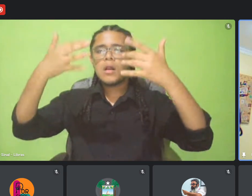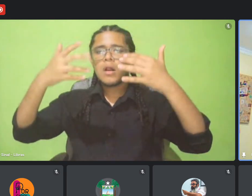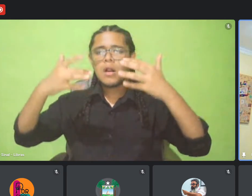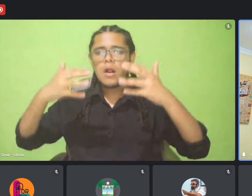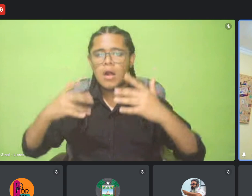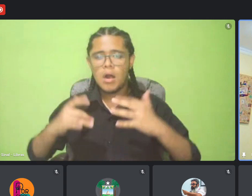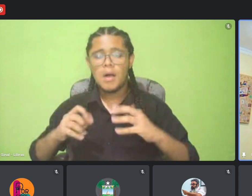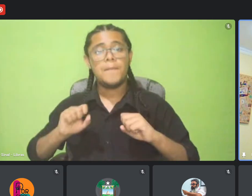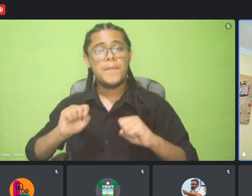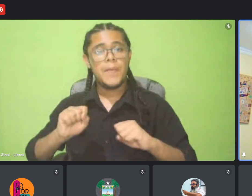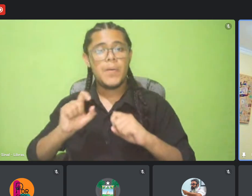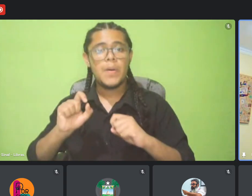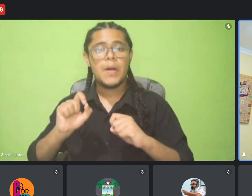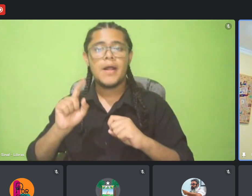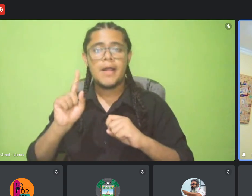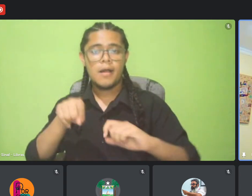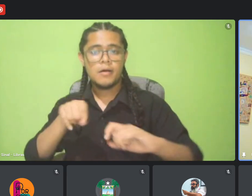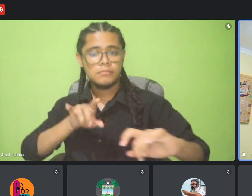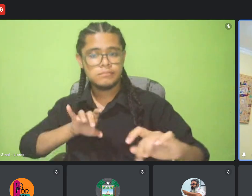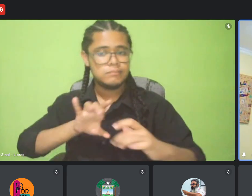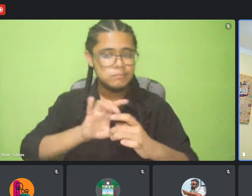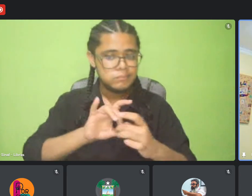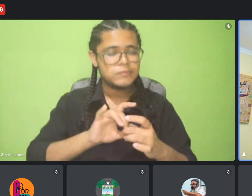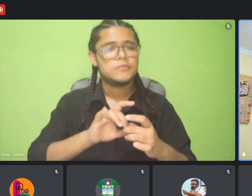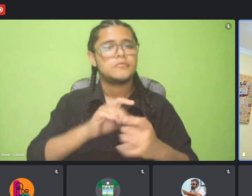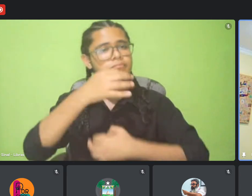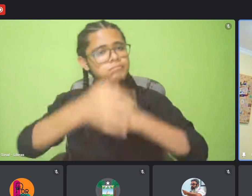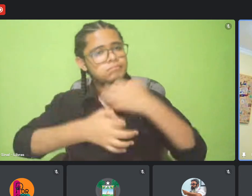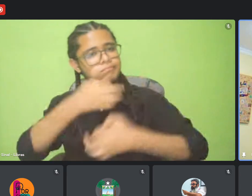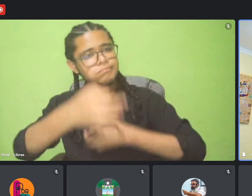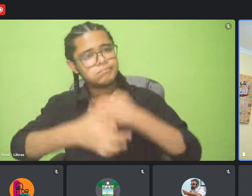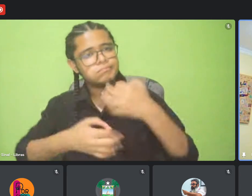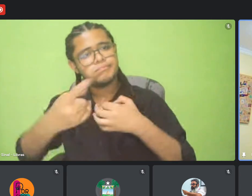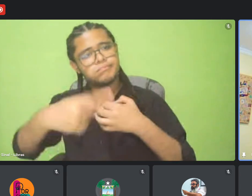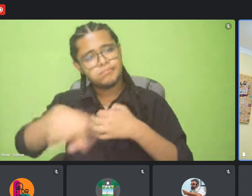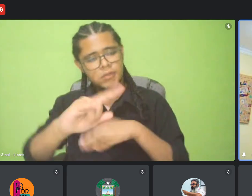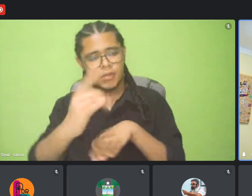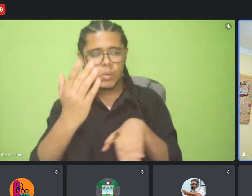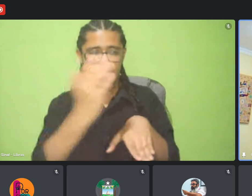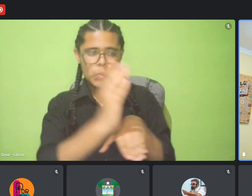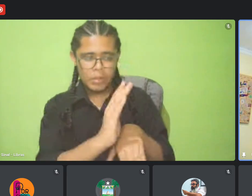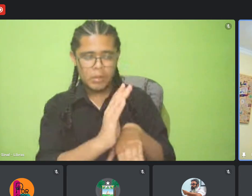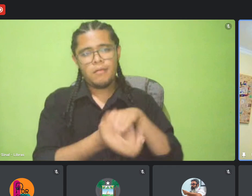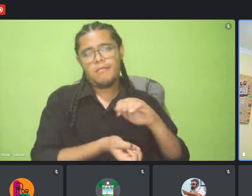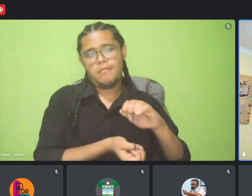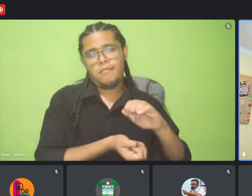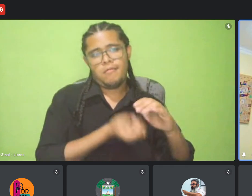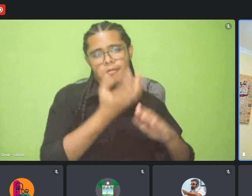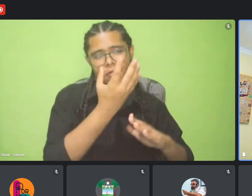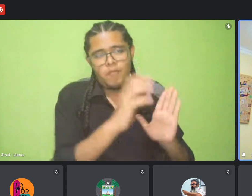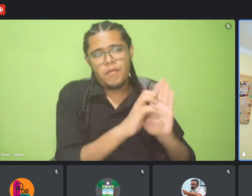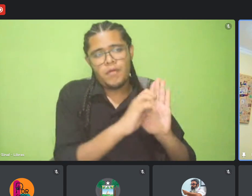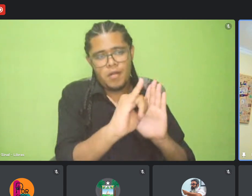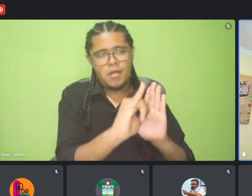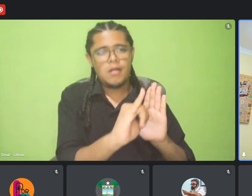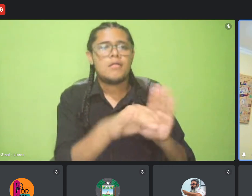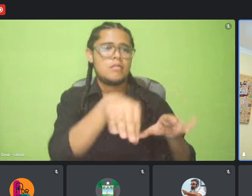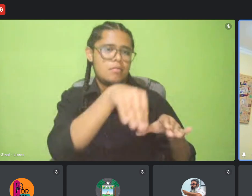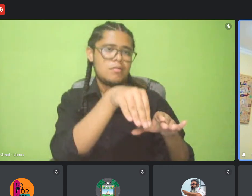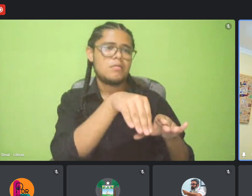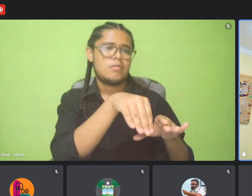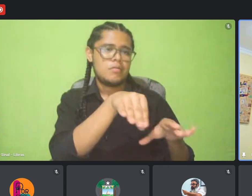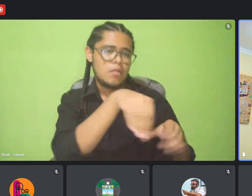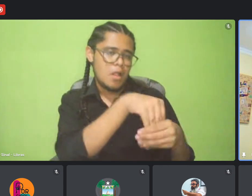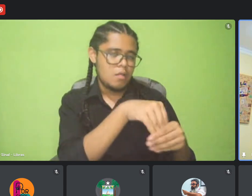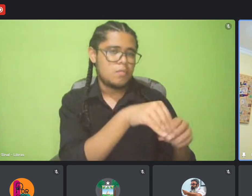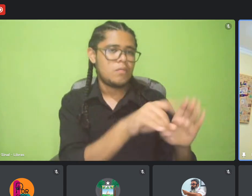incluindo as contribuições do segmento de direitos humanos na Lei Paulo Gustavo. Então, seria